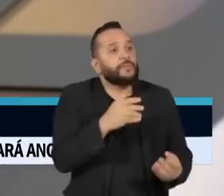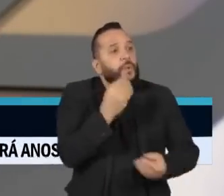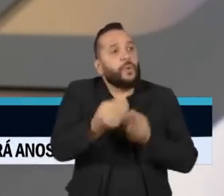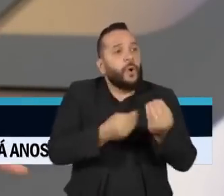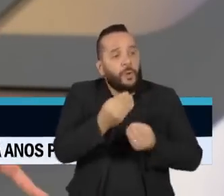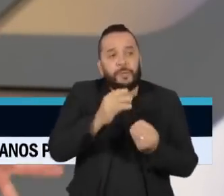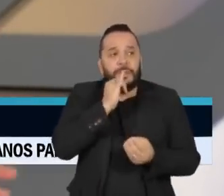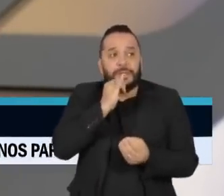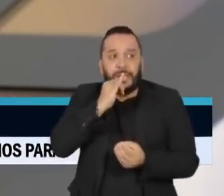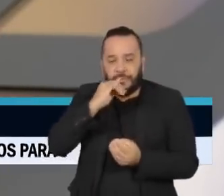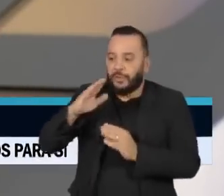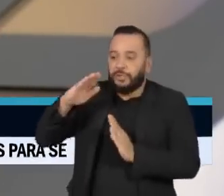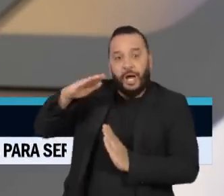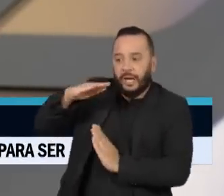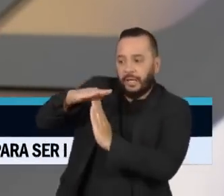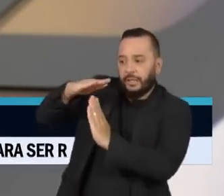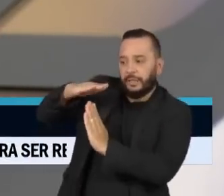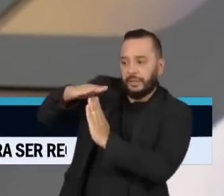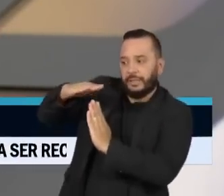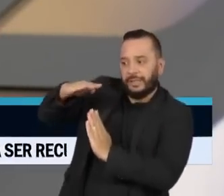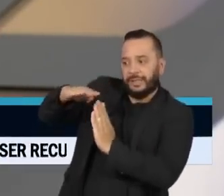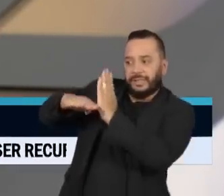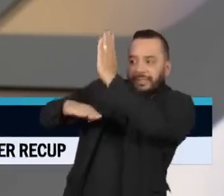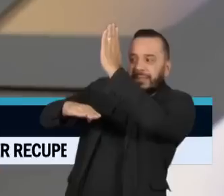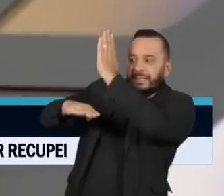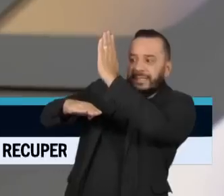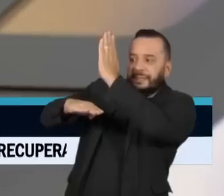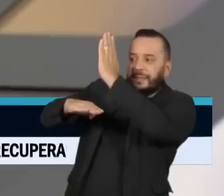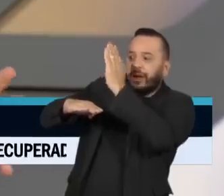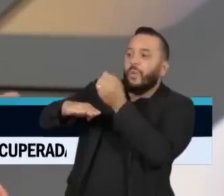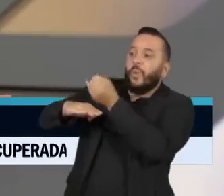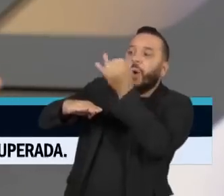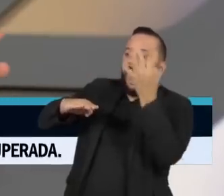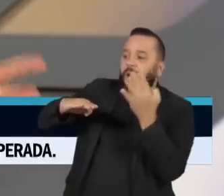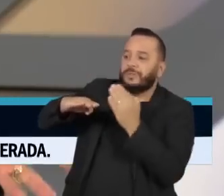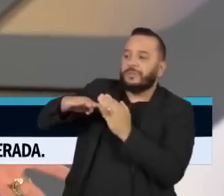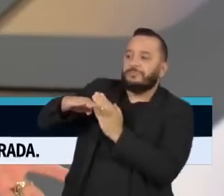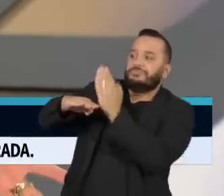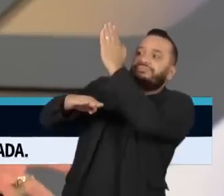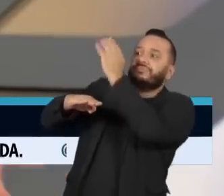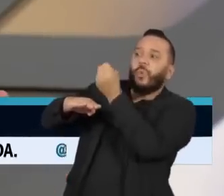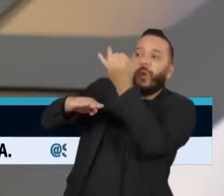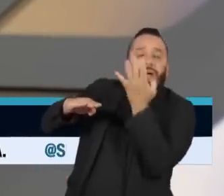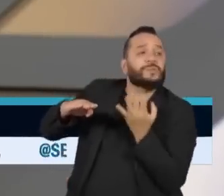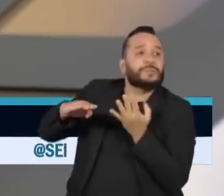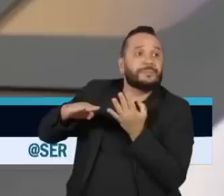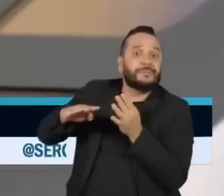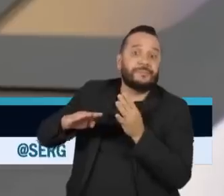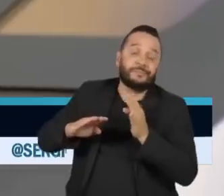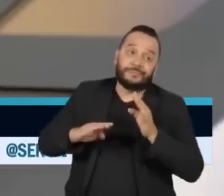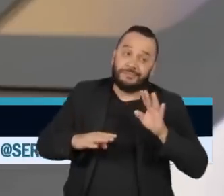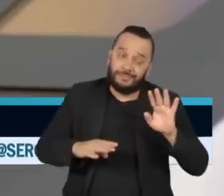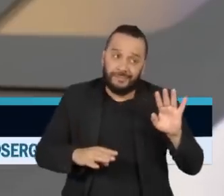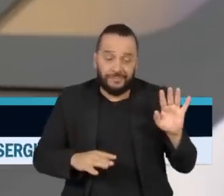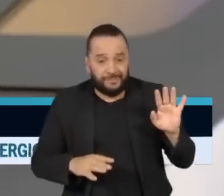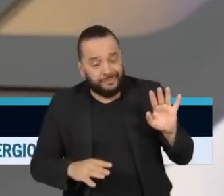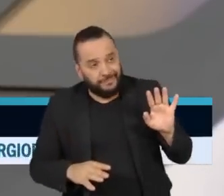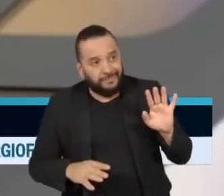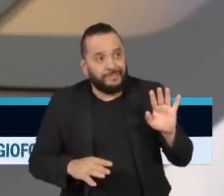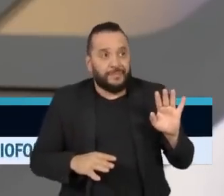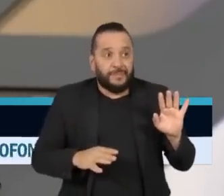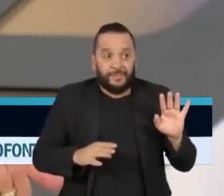né Então essa insegurança mas eu acho que foi mais momento assim de um recado né como dizendo